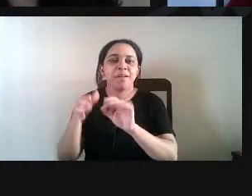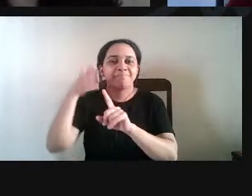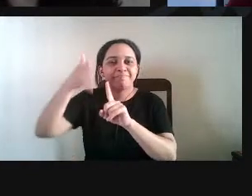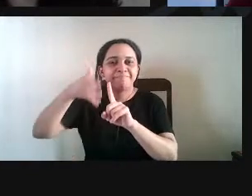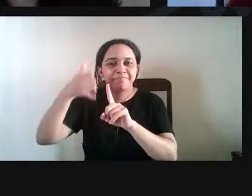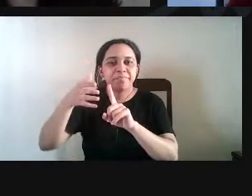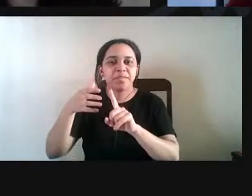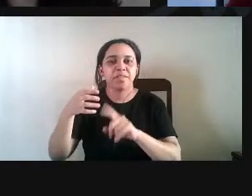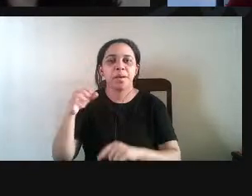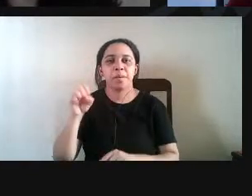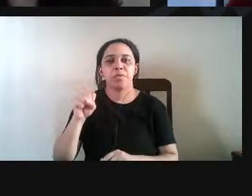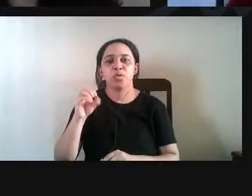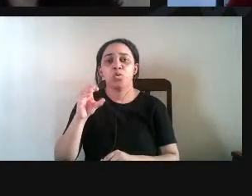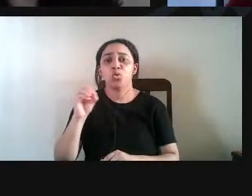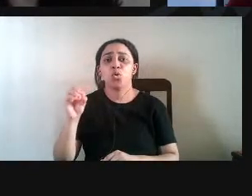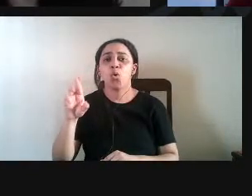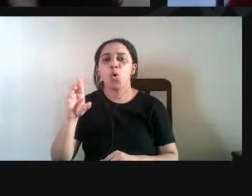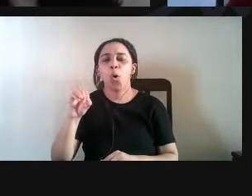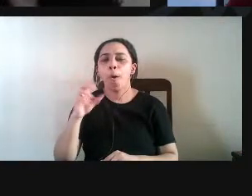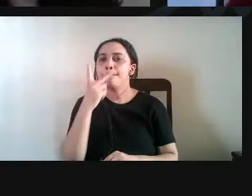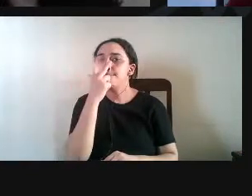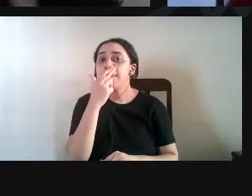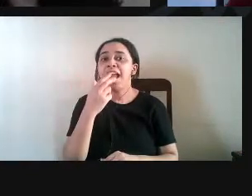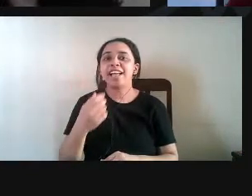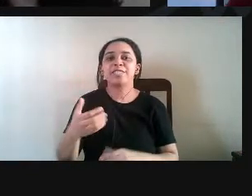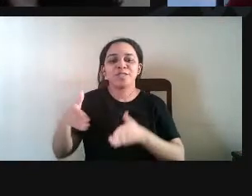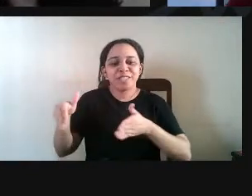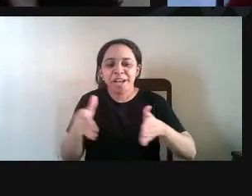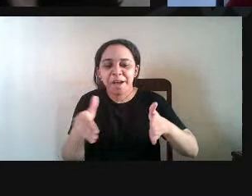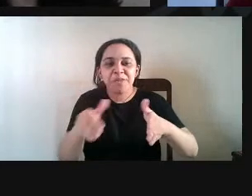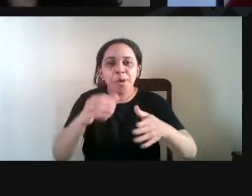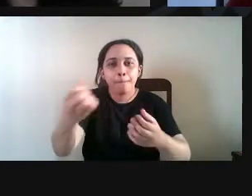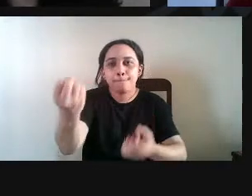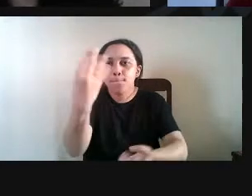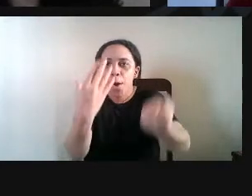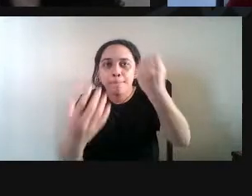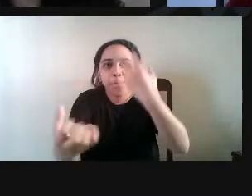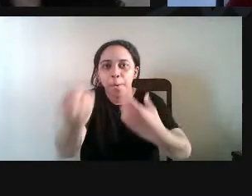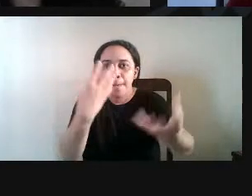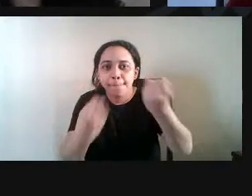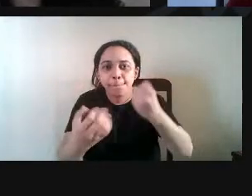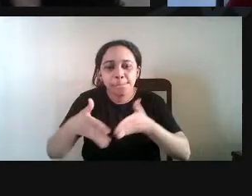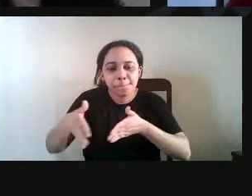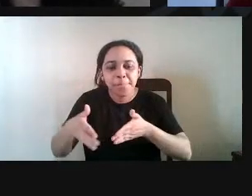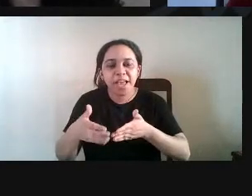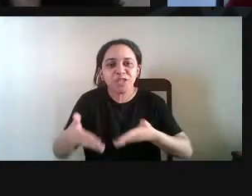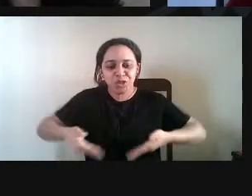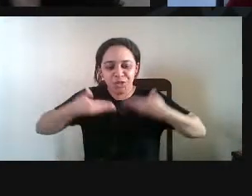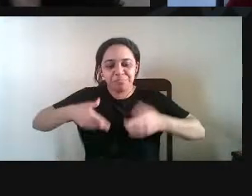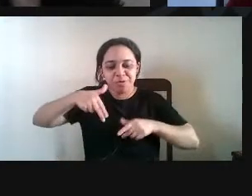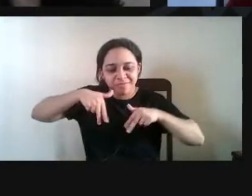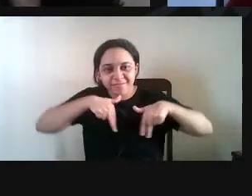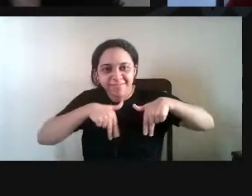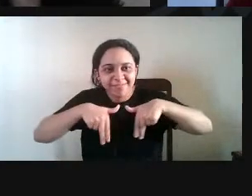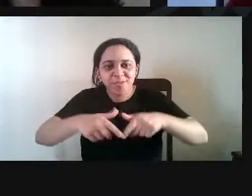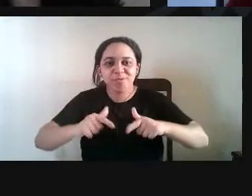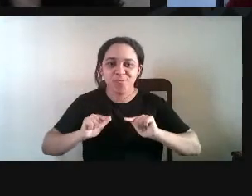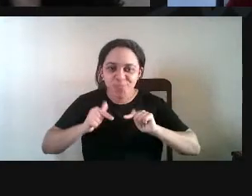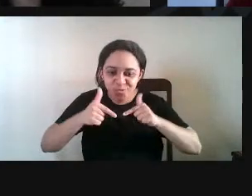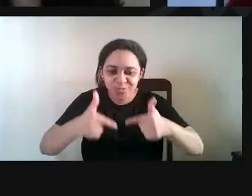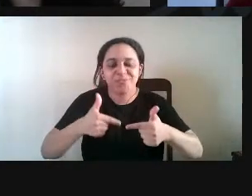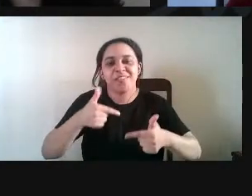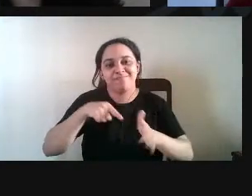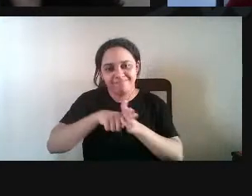tem luzes para caminharmos. Então, assim, sei que vocês tiveram assim como eu, né? E eu gosto muito, então,